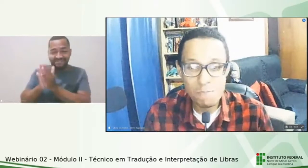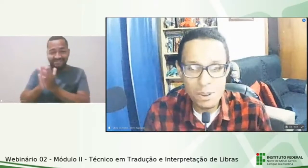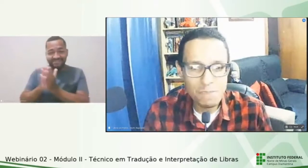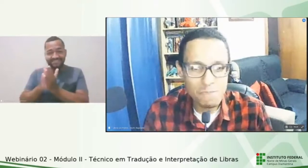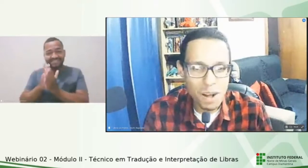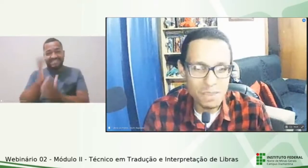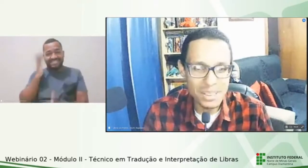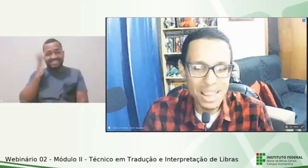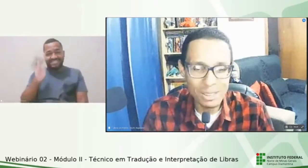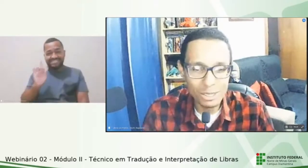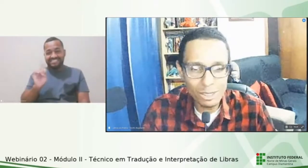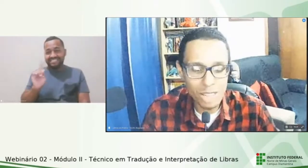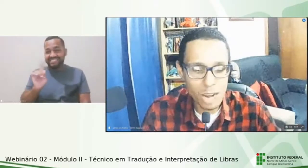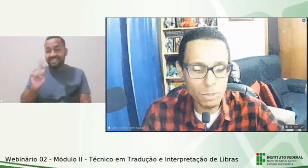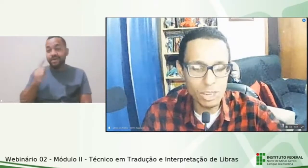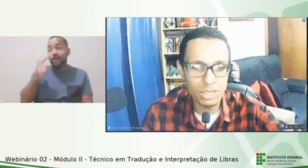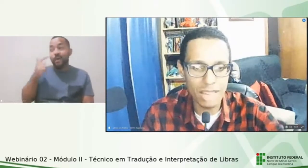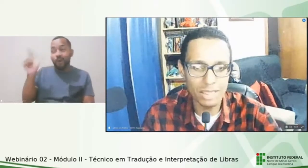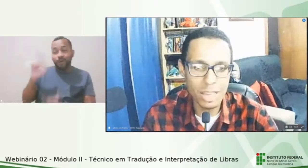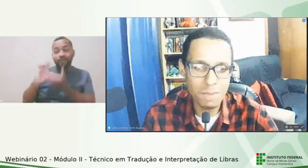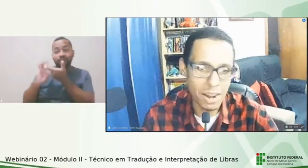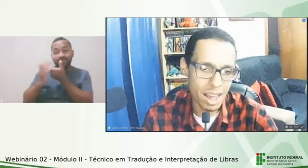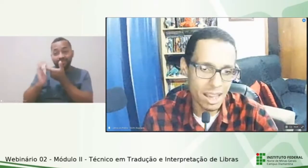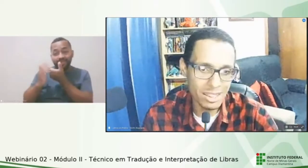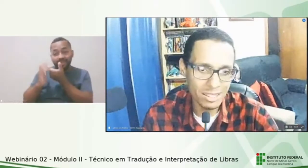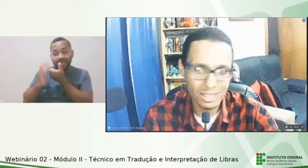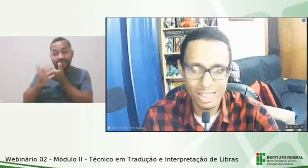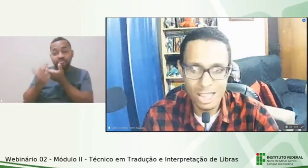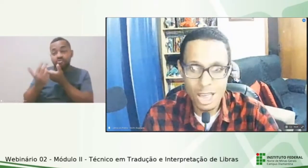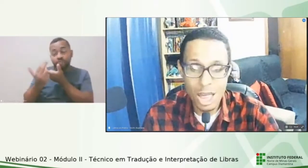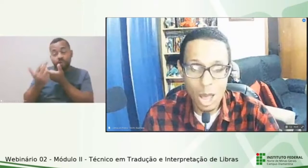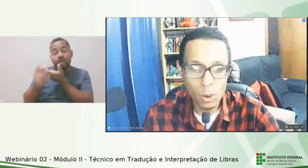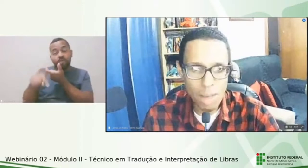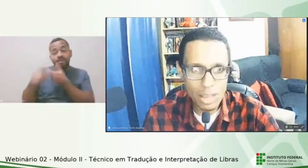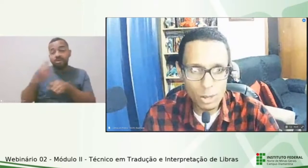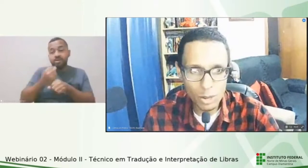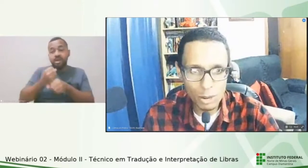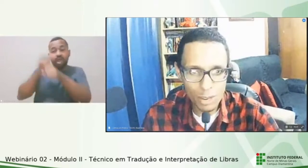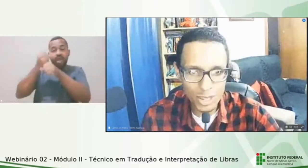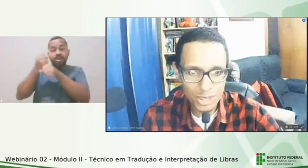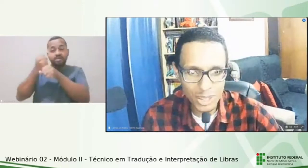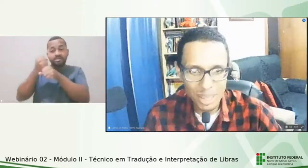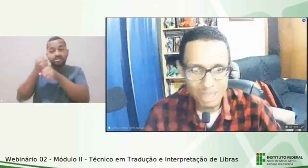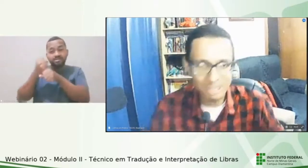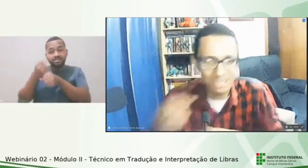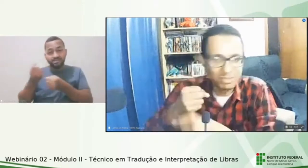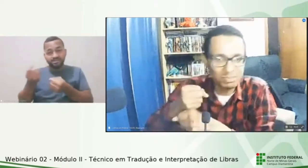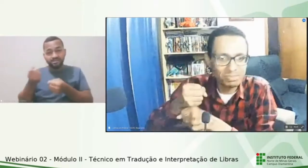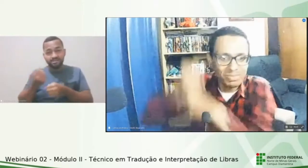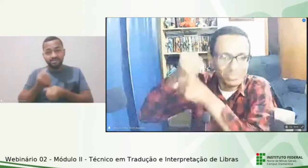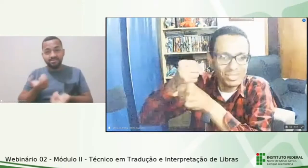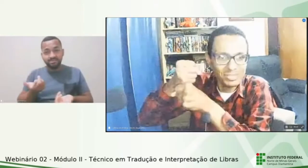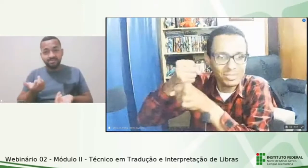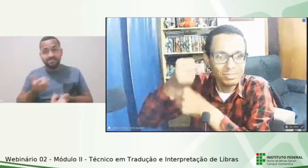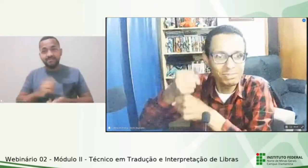Pão de pobre, né? É outro termo utilizado aí para a raiz. O Maílson, ele fez assim, né?